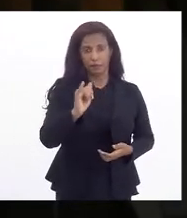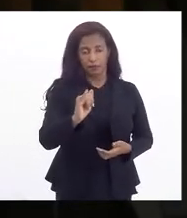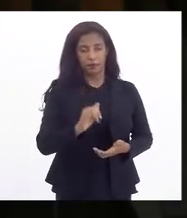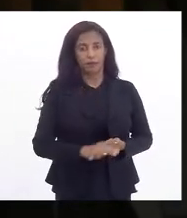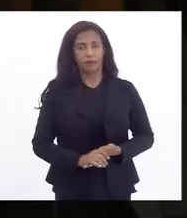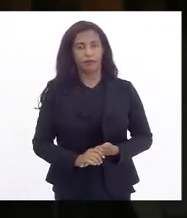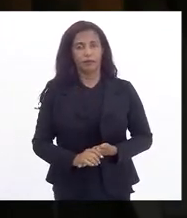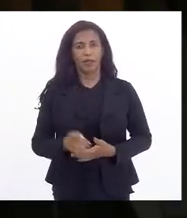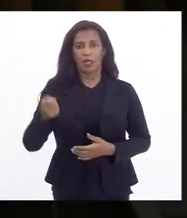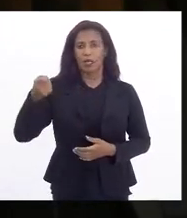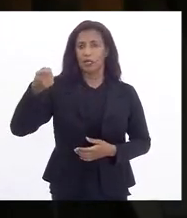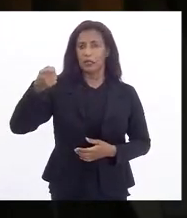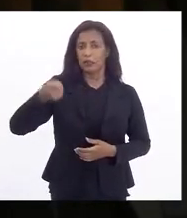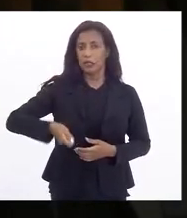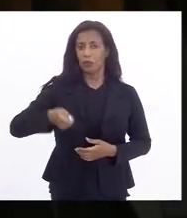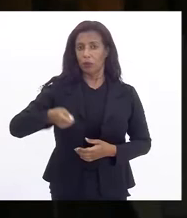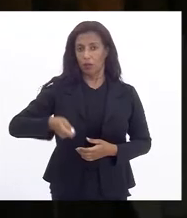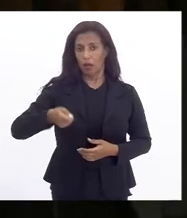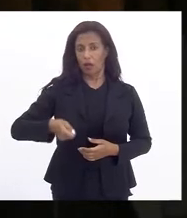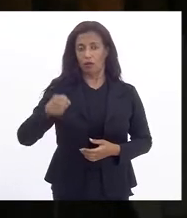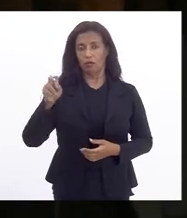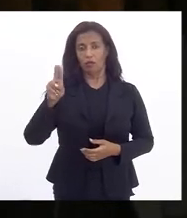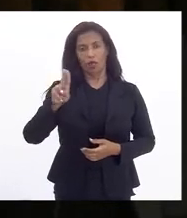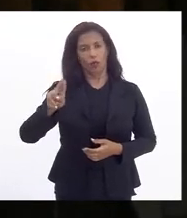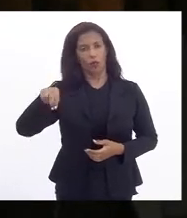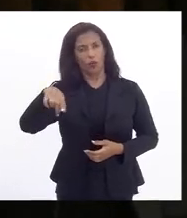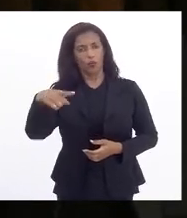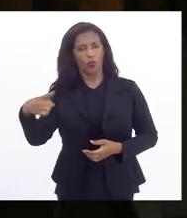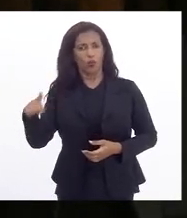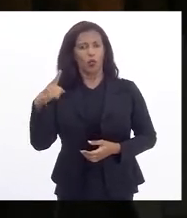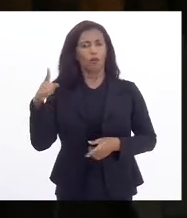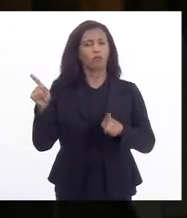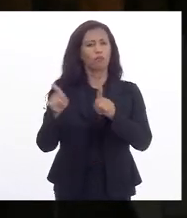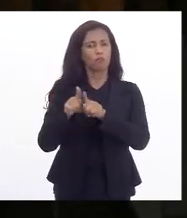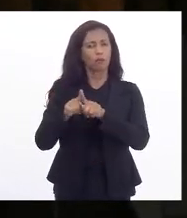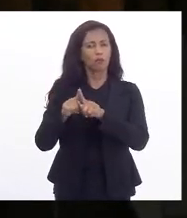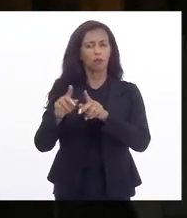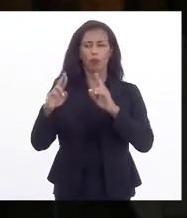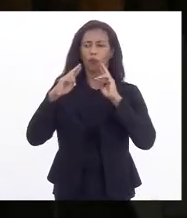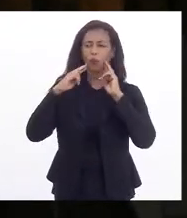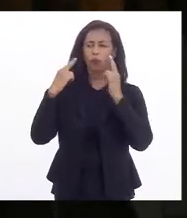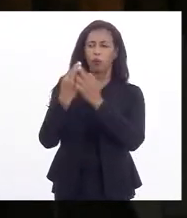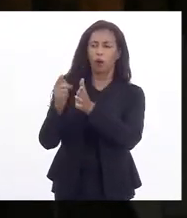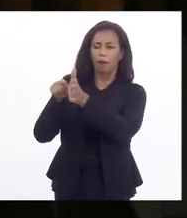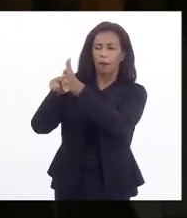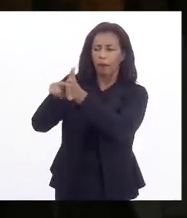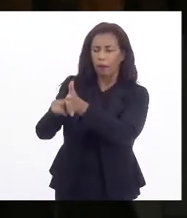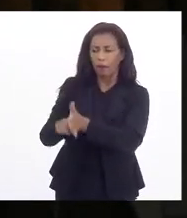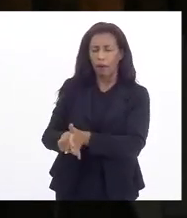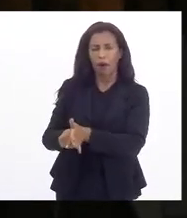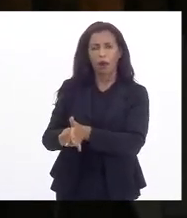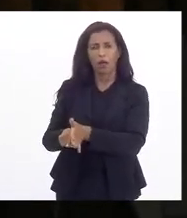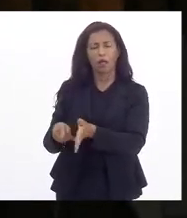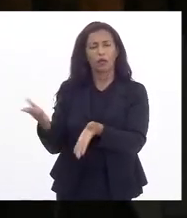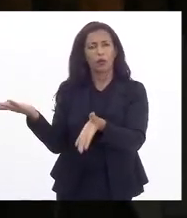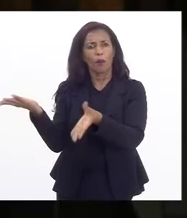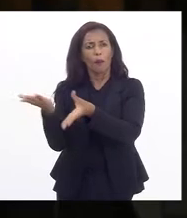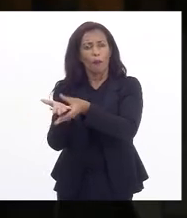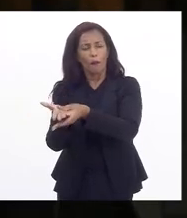o Tribunal de Contas da União fez uma auditoria nos processos de